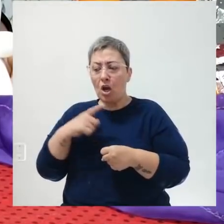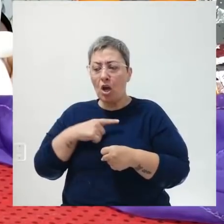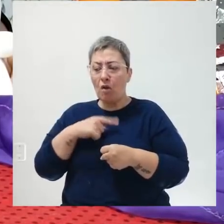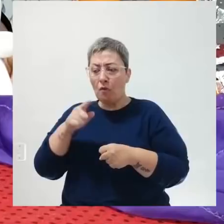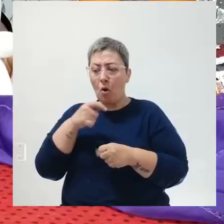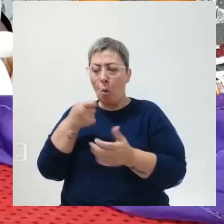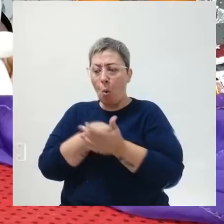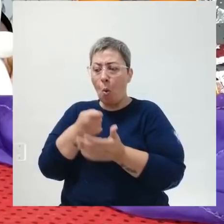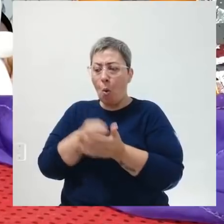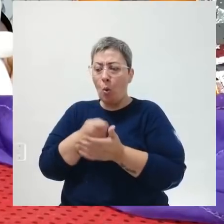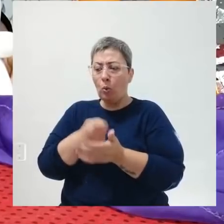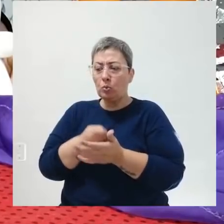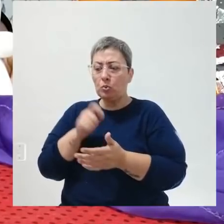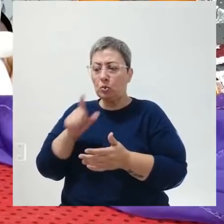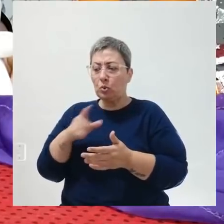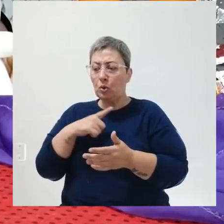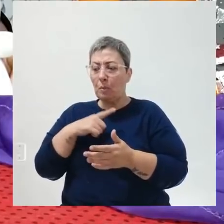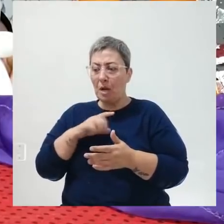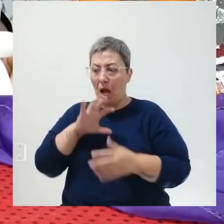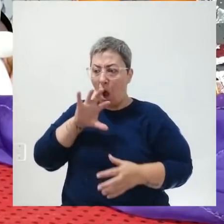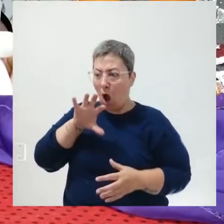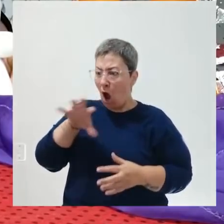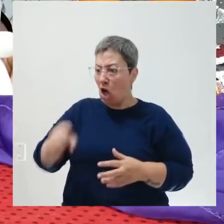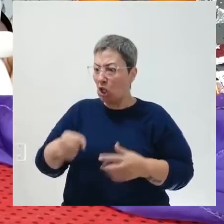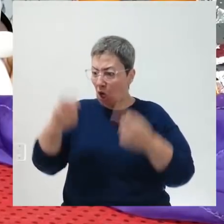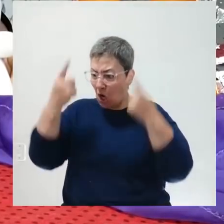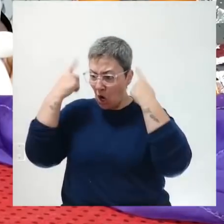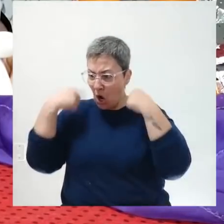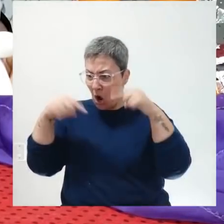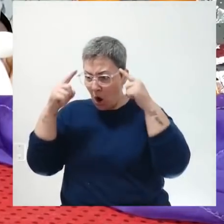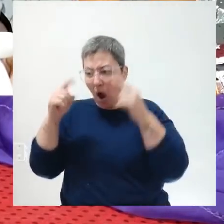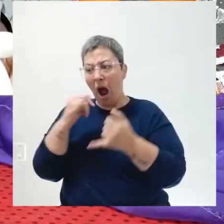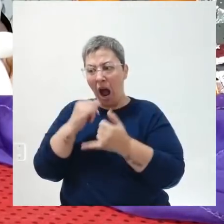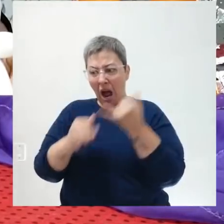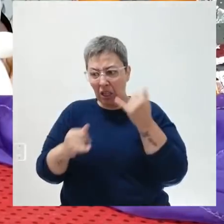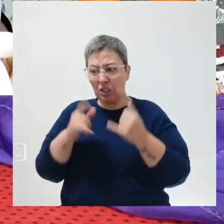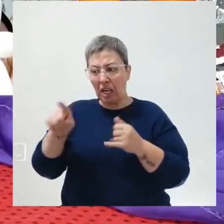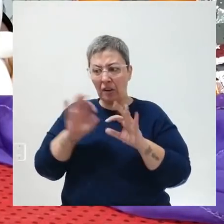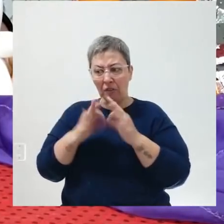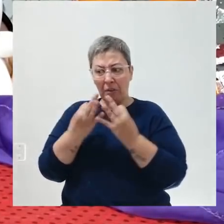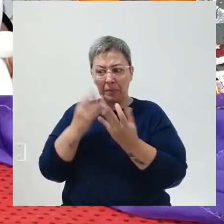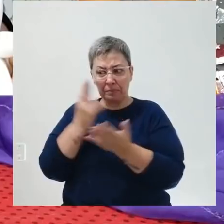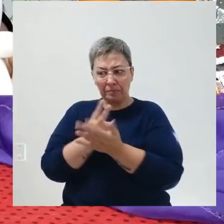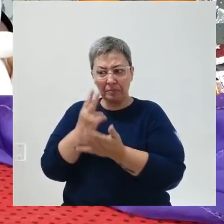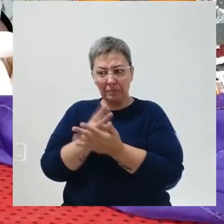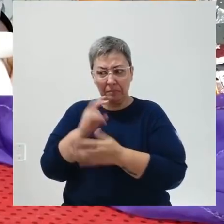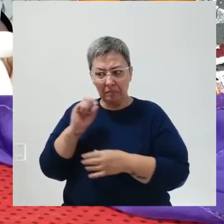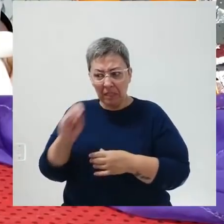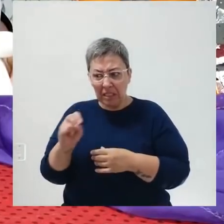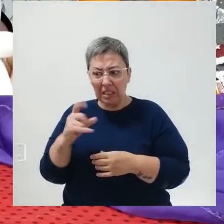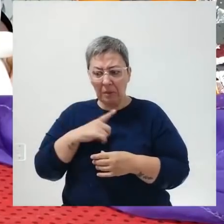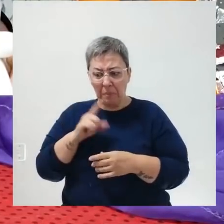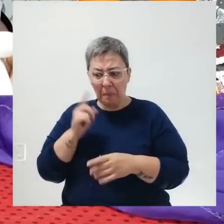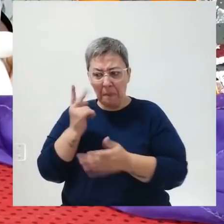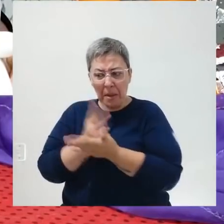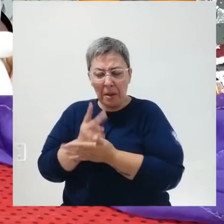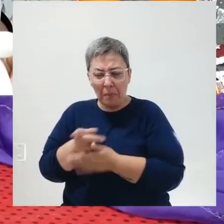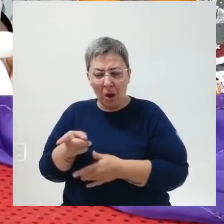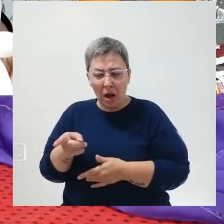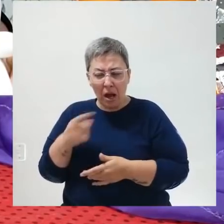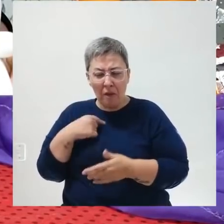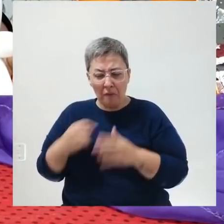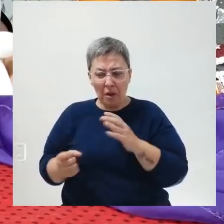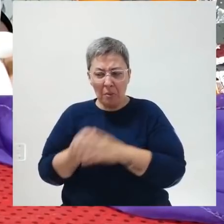fui obrigado a pegar um cordeirinho que provavelmente era da sua família. Se não é que era você mesmo